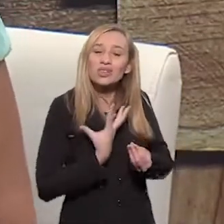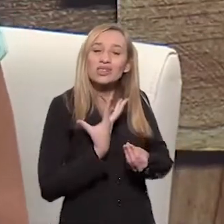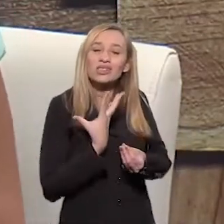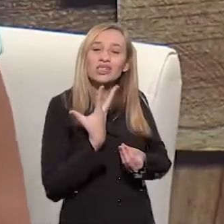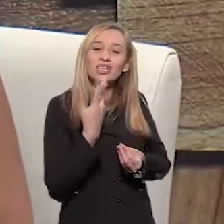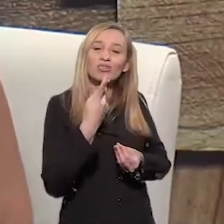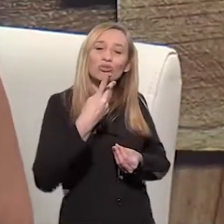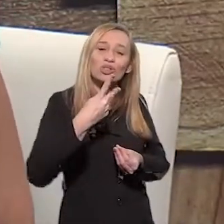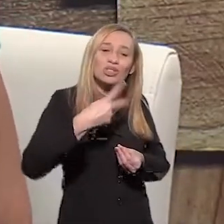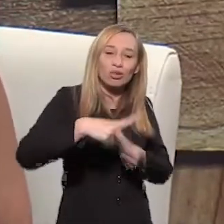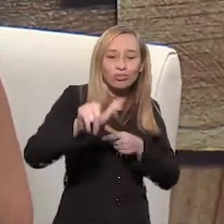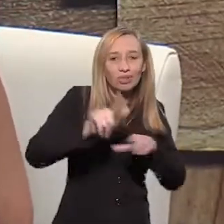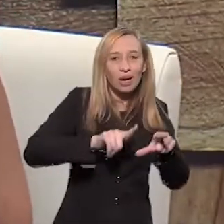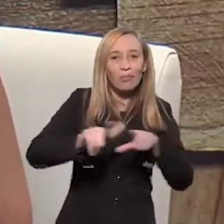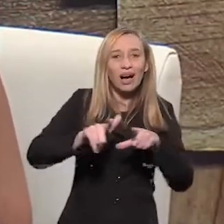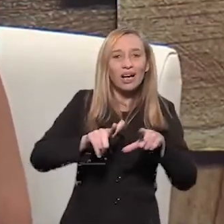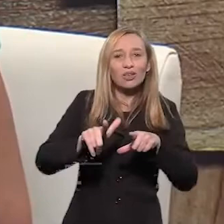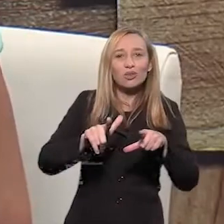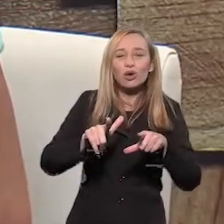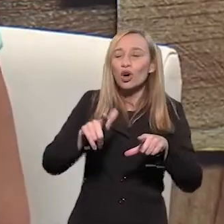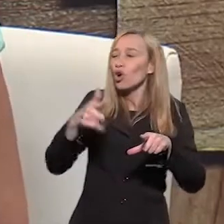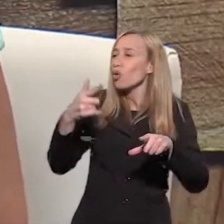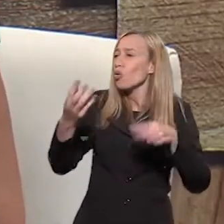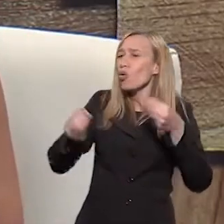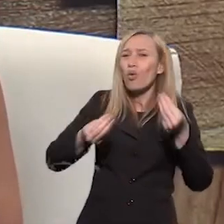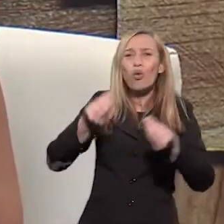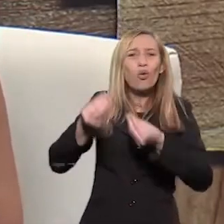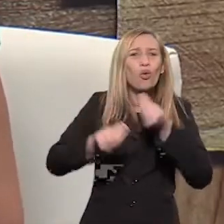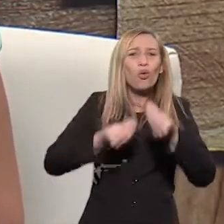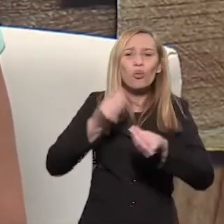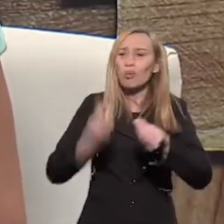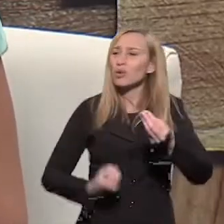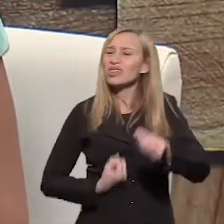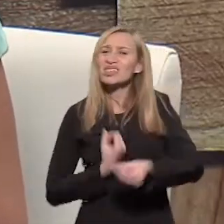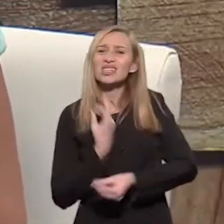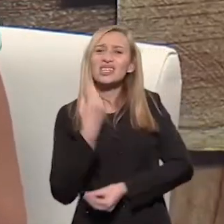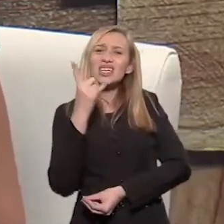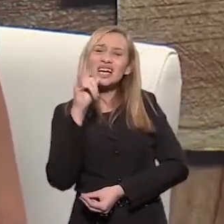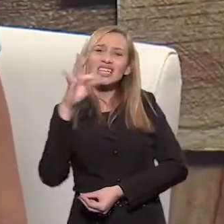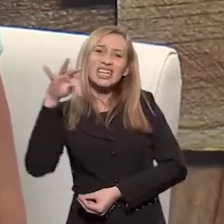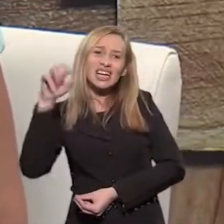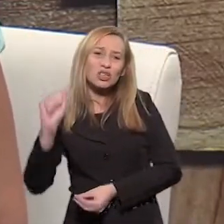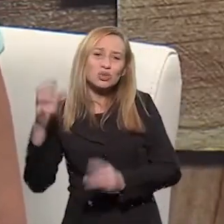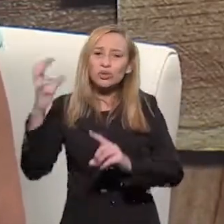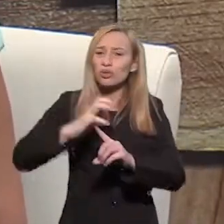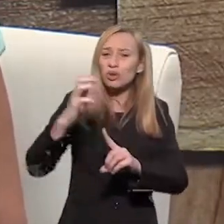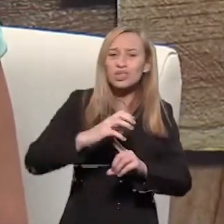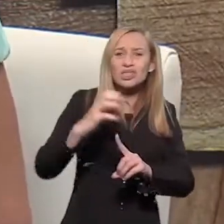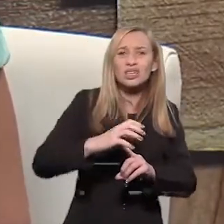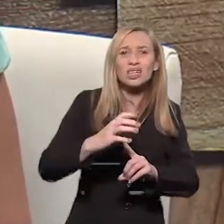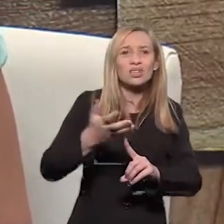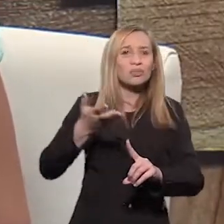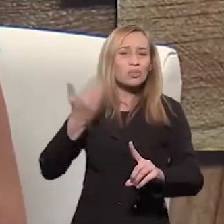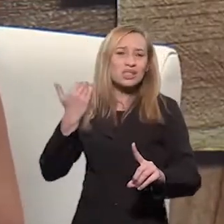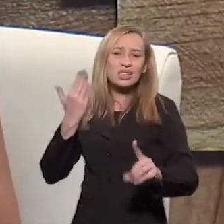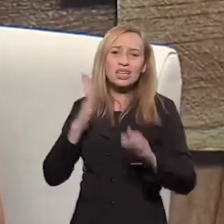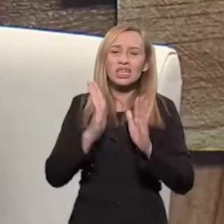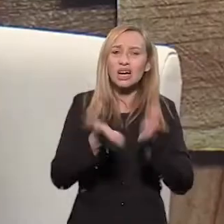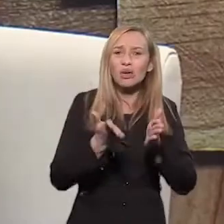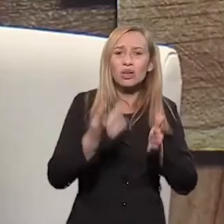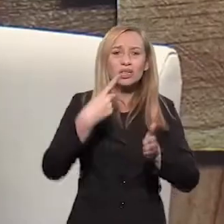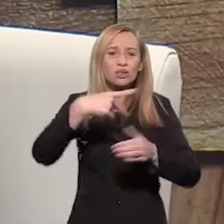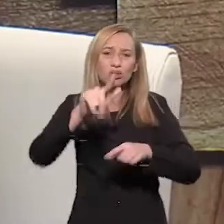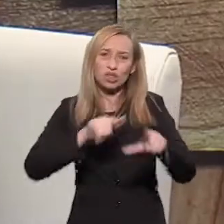presença da poesia no seu trabalho? De que maneira a poesia, a literatura te influenciou e te